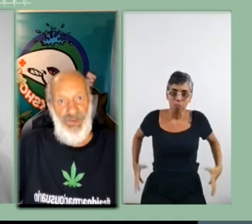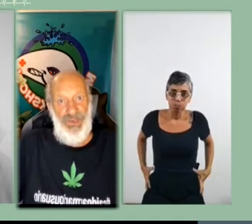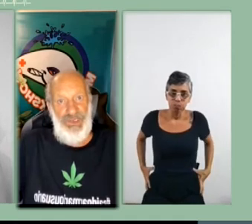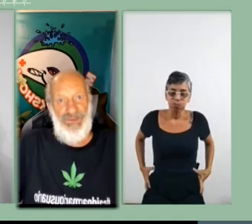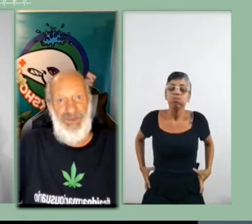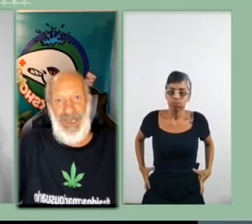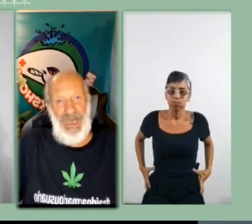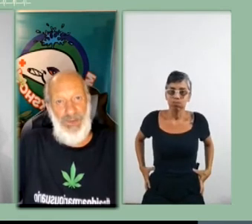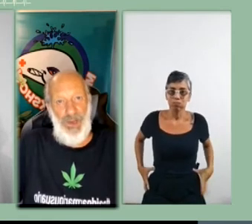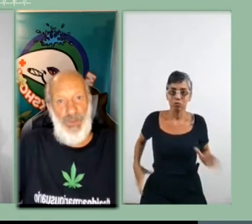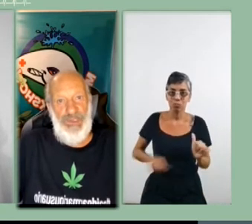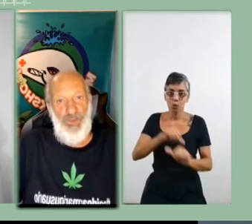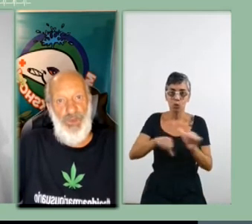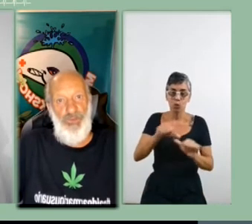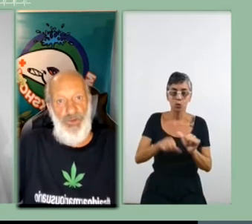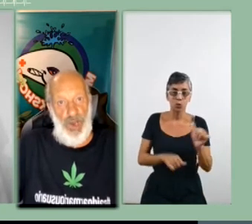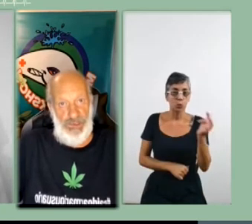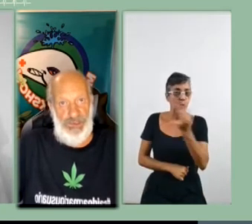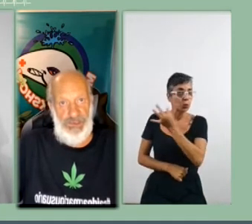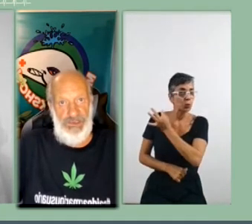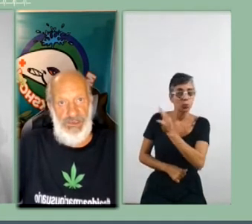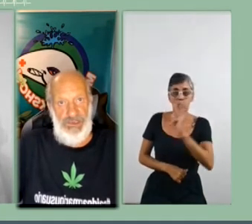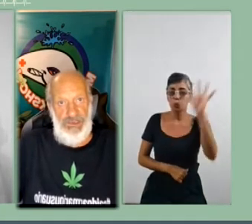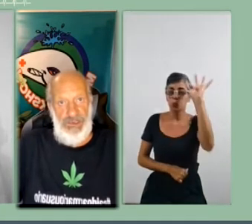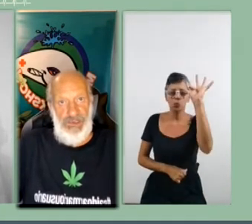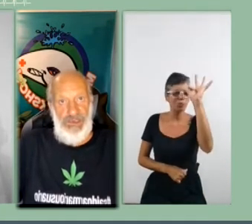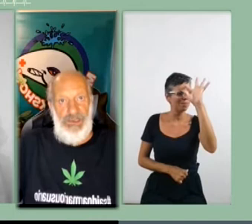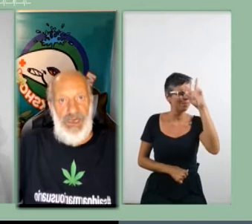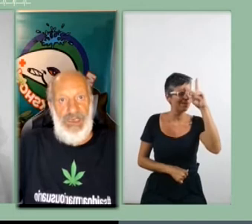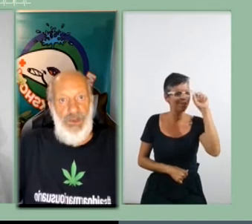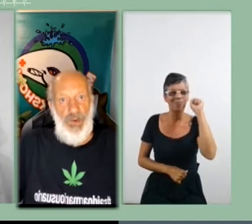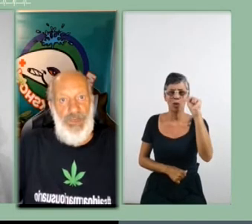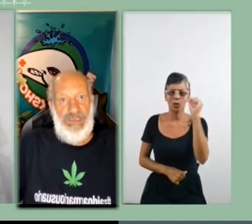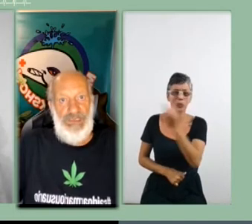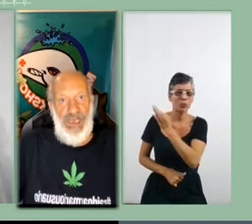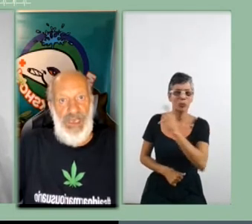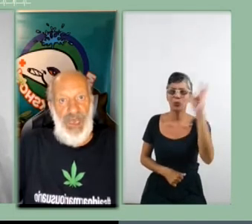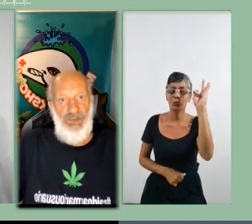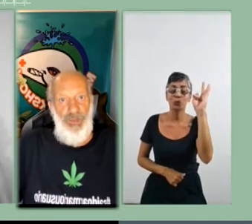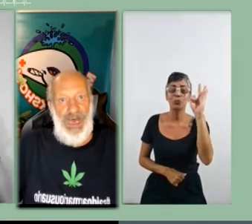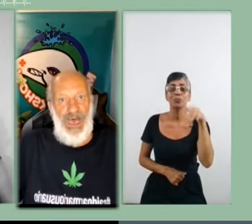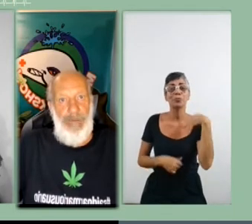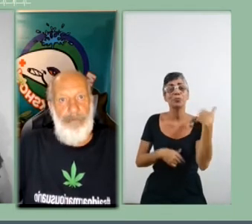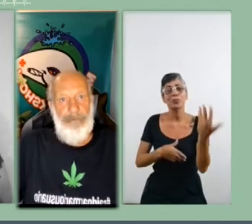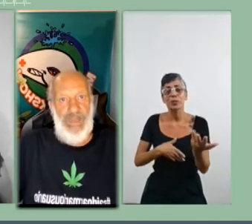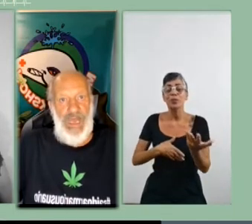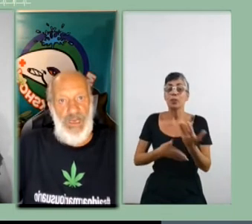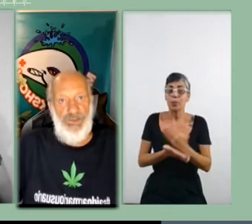as dores ficaram realmente muito fortes. Aí eu comecei a